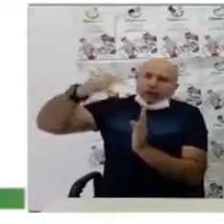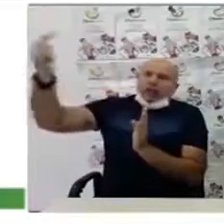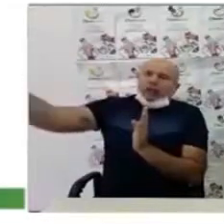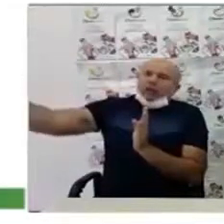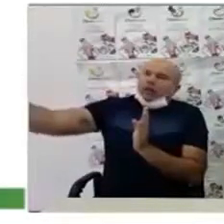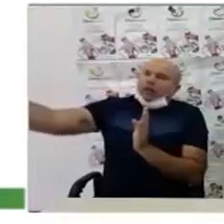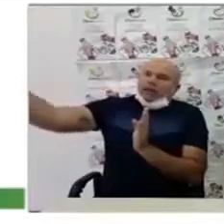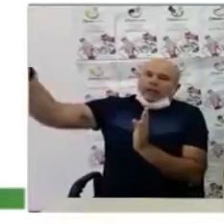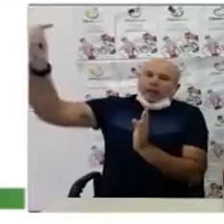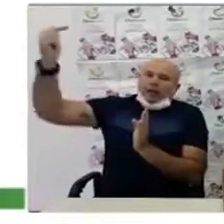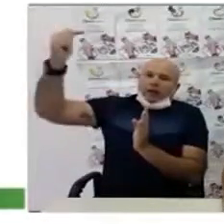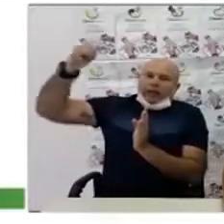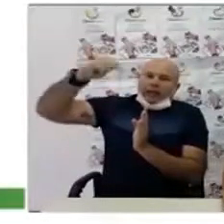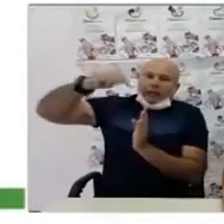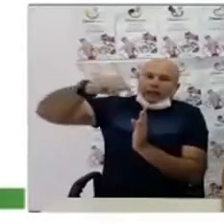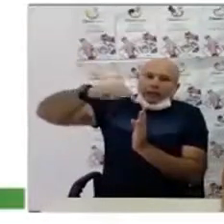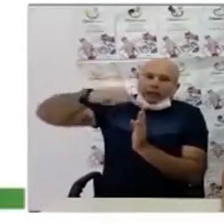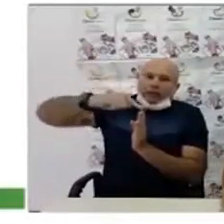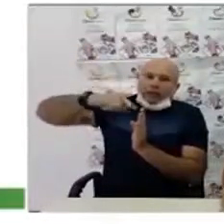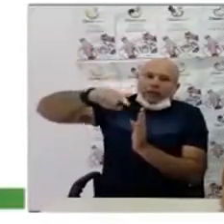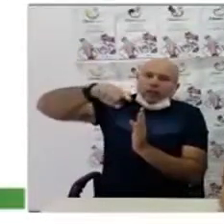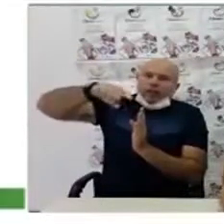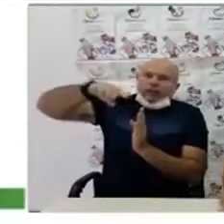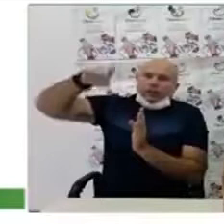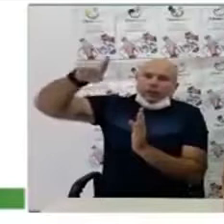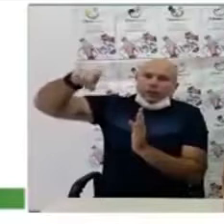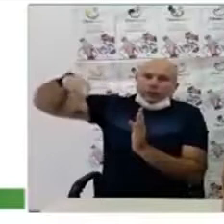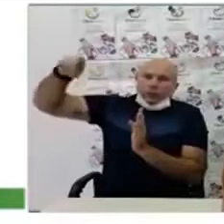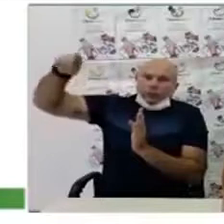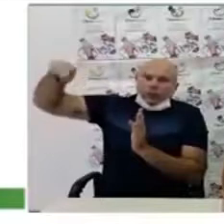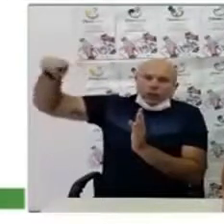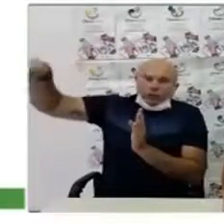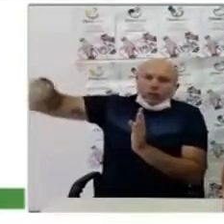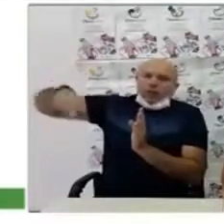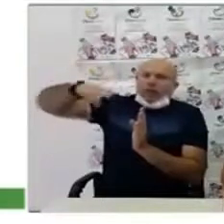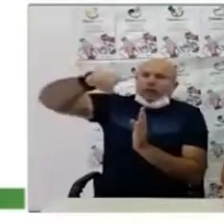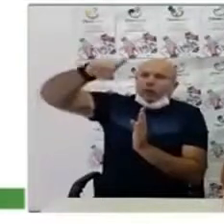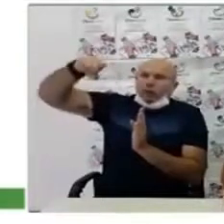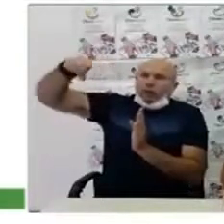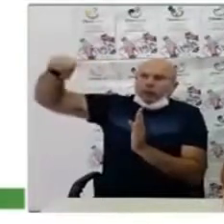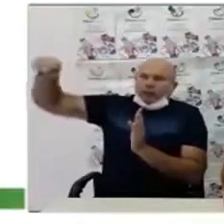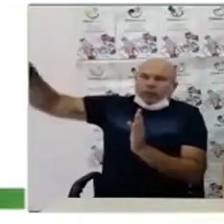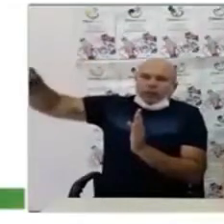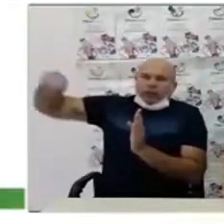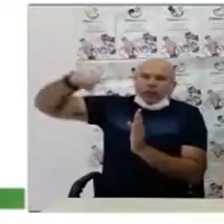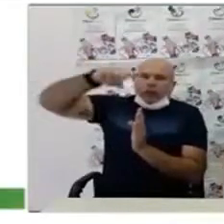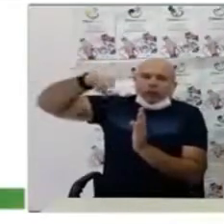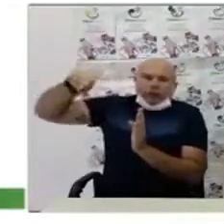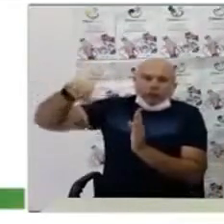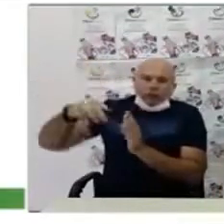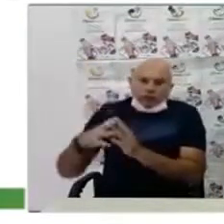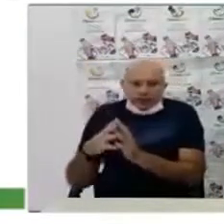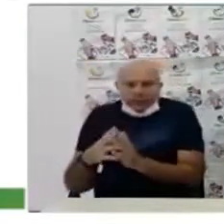certo? Então, na hora que ele volta para a região de origem, ele emite luz, né, o quantum, que são comprimentos de onda na forma